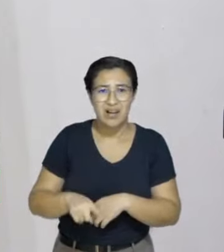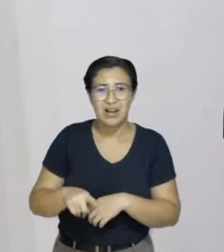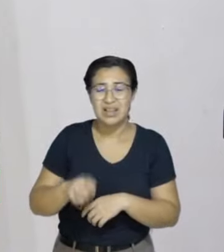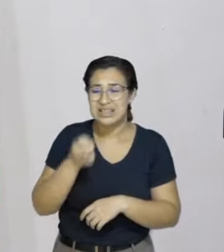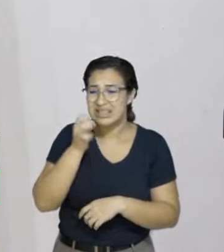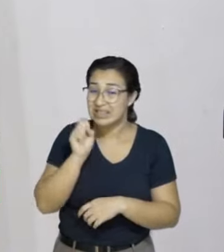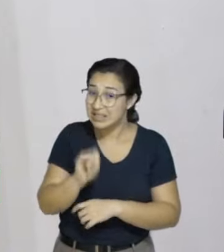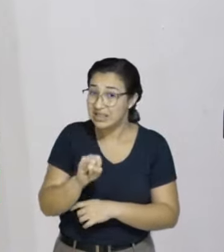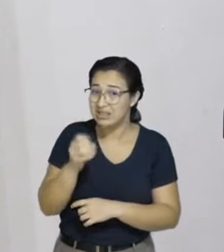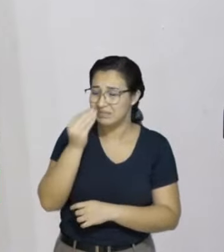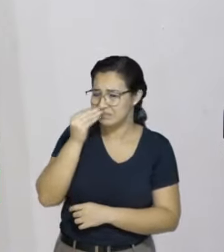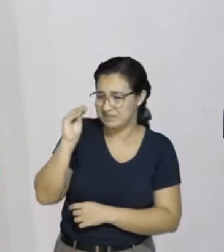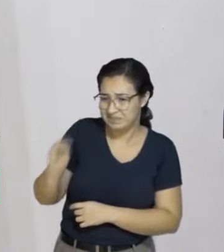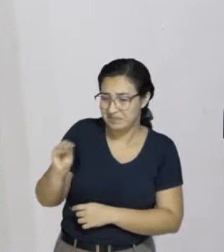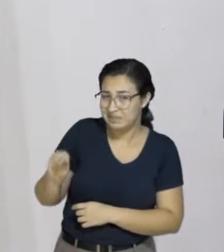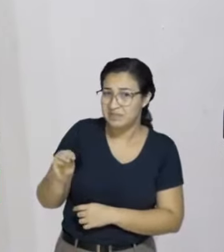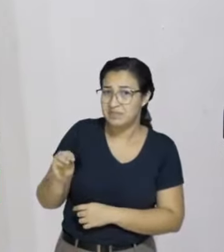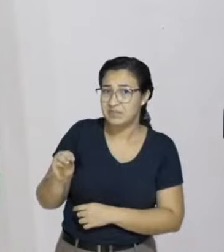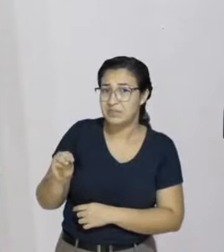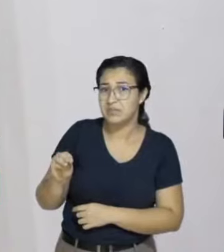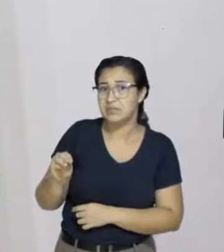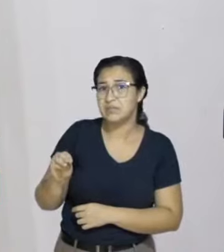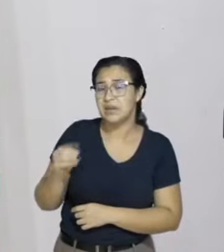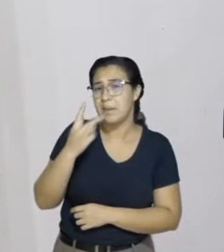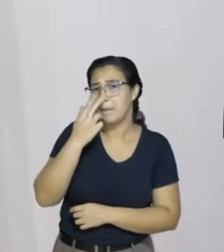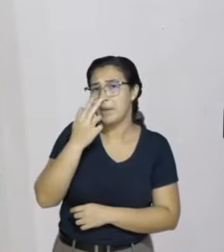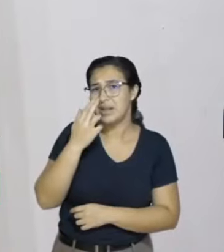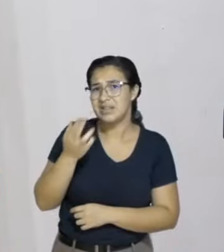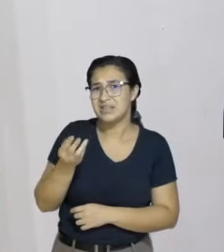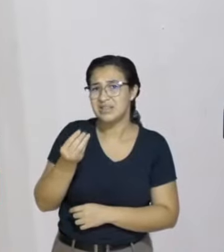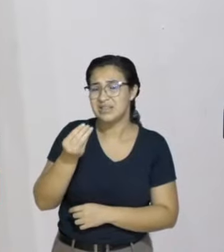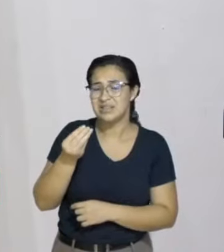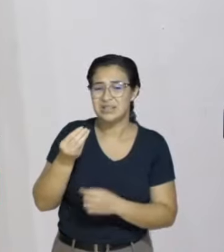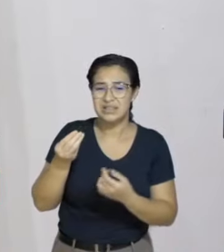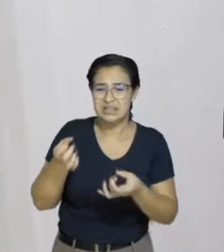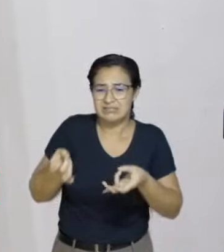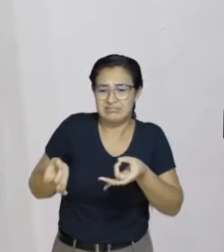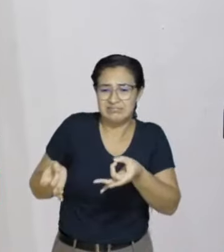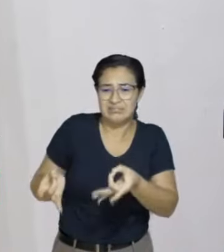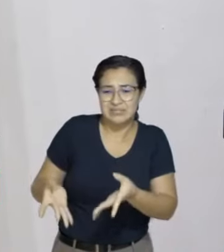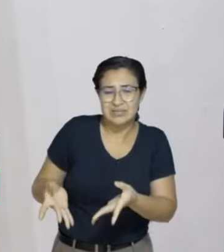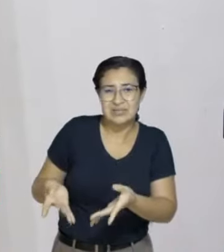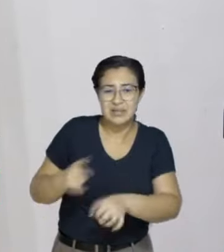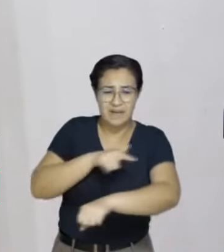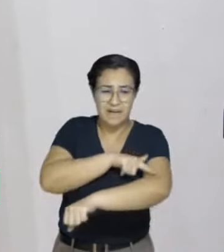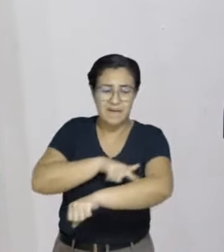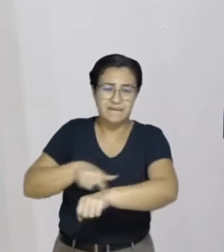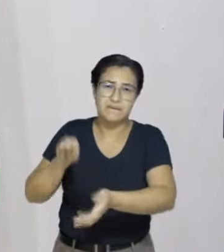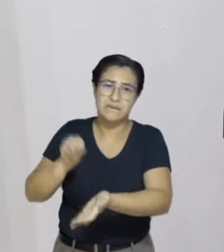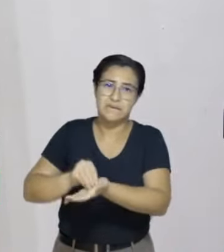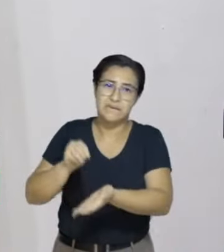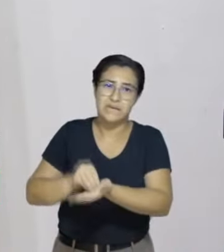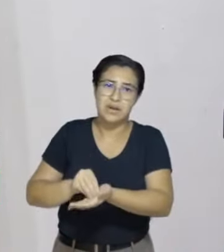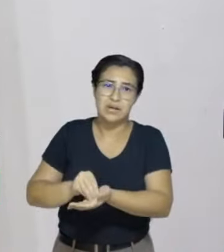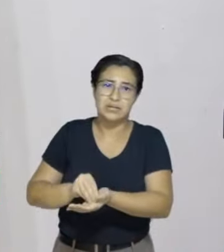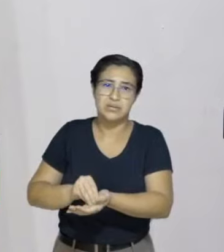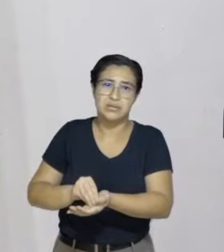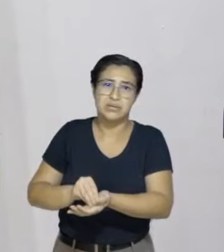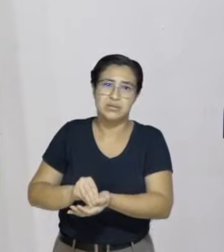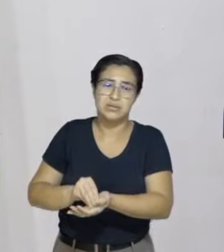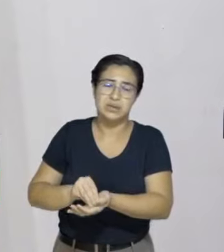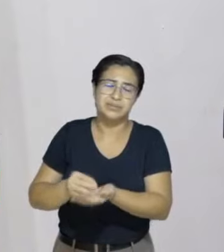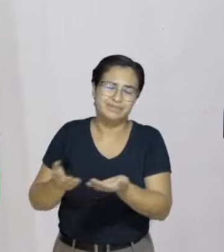décadas das categorias profissionais envolvidas, mas, sobretudo, uma afronta à qualificação tão